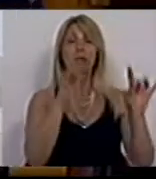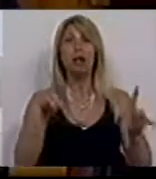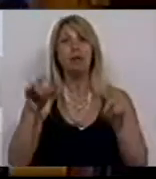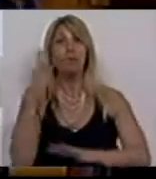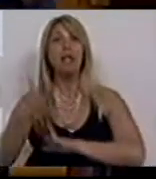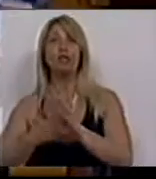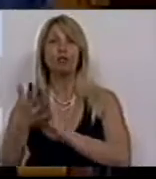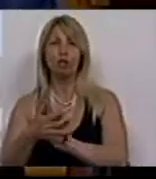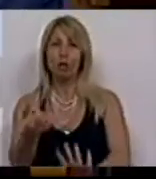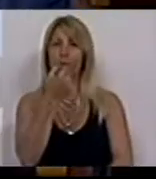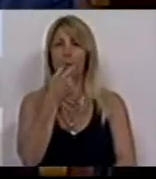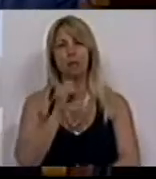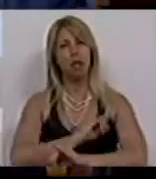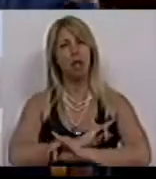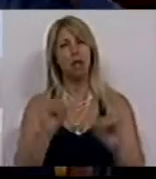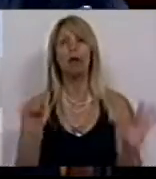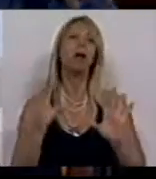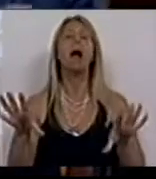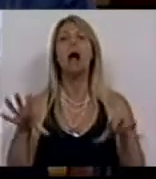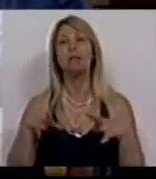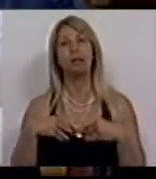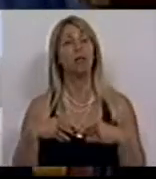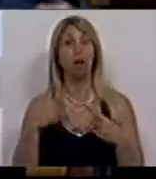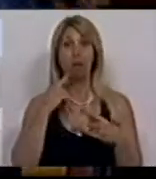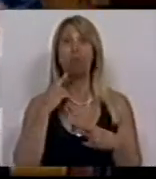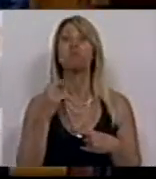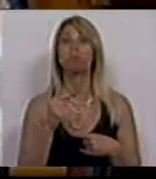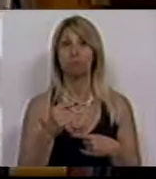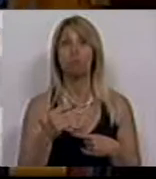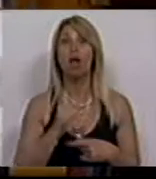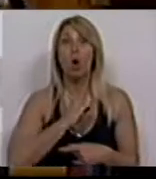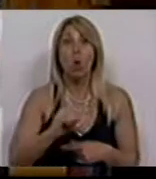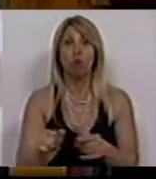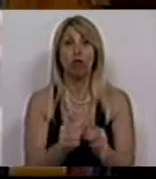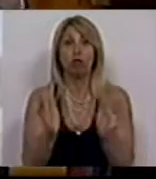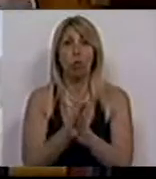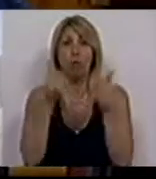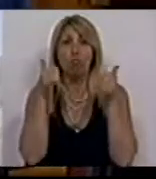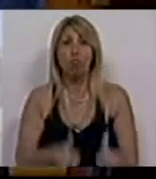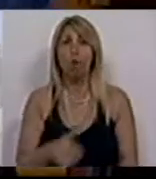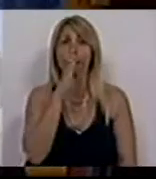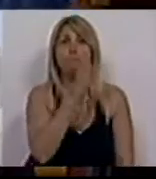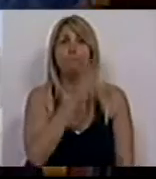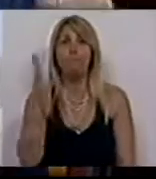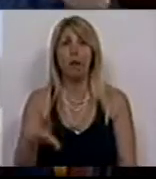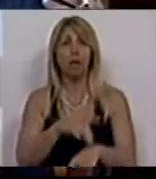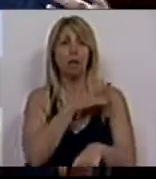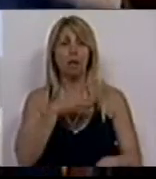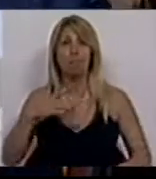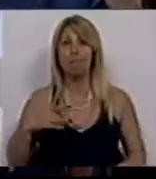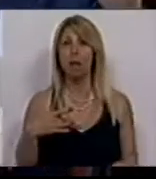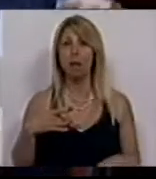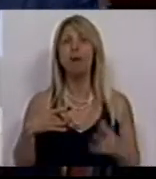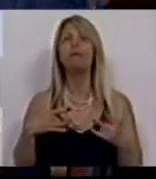É inadmissível e absolutamente contrário a todas as boas práticas clínicas.